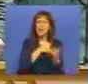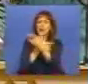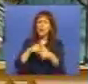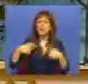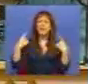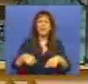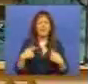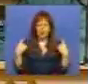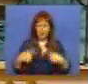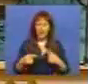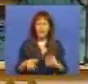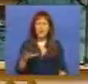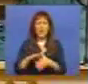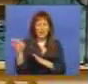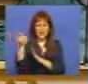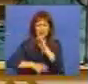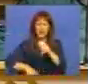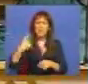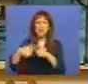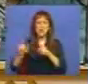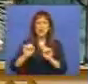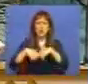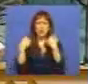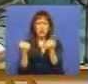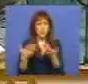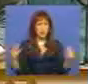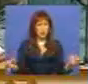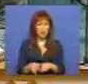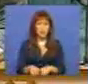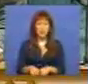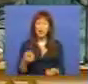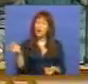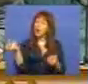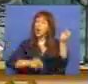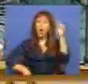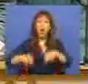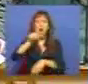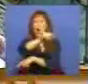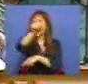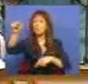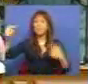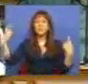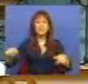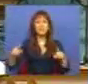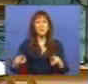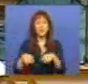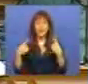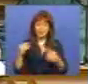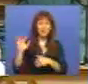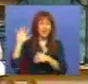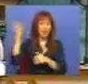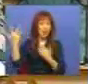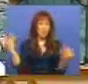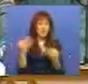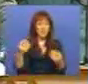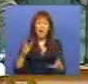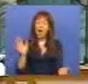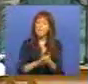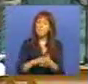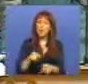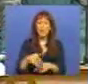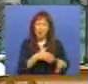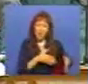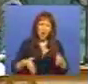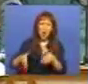ainda se encontram sob o regime de renda social. Os casos em que isto tem sucedido provam que